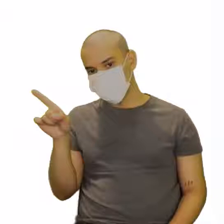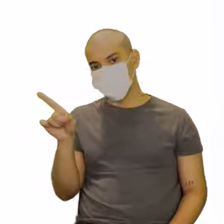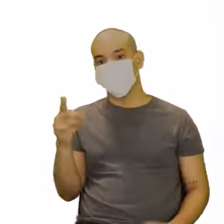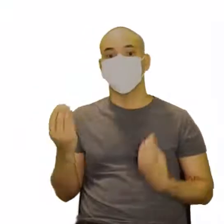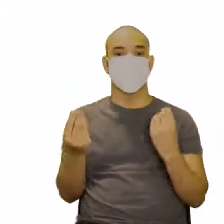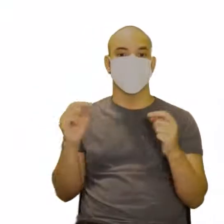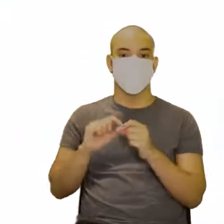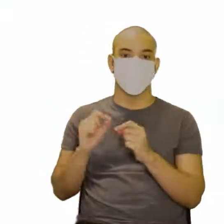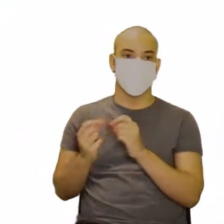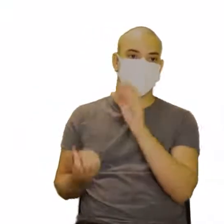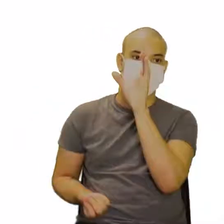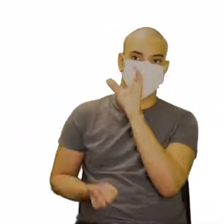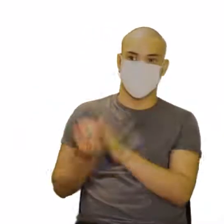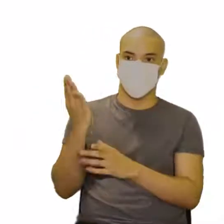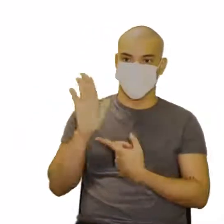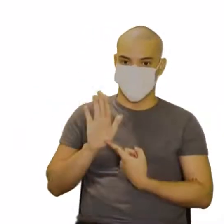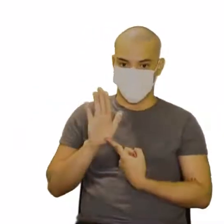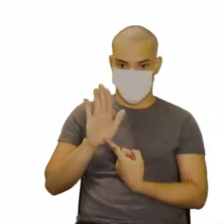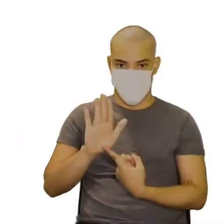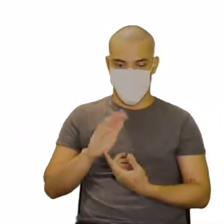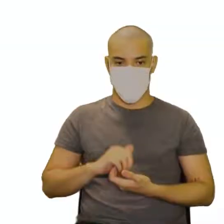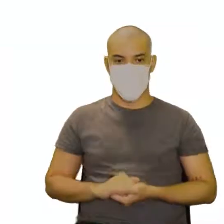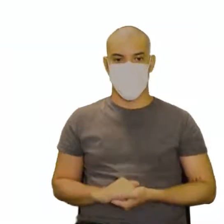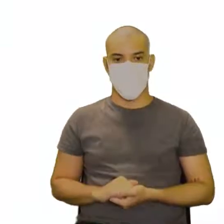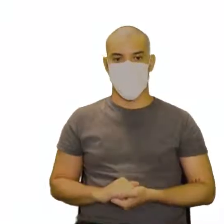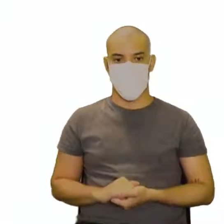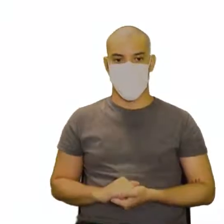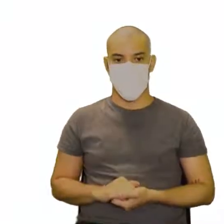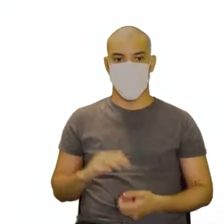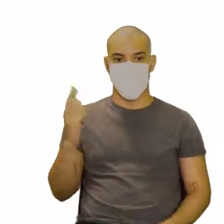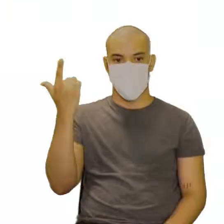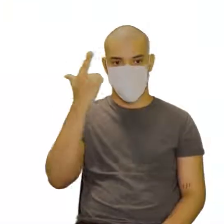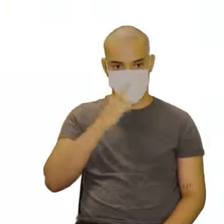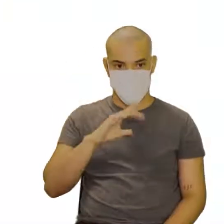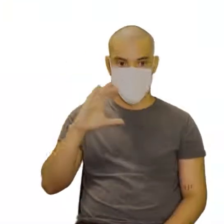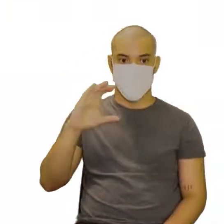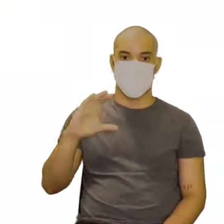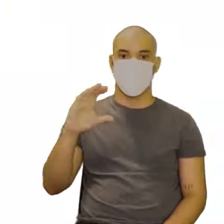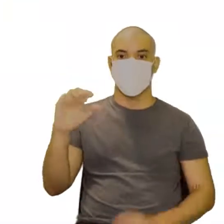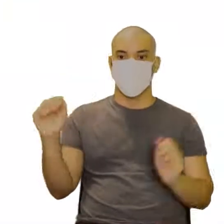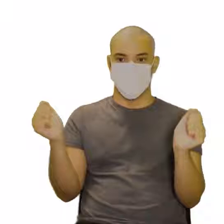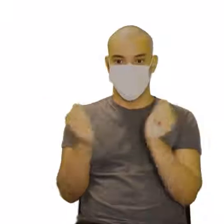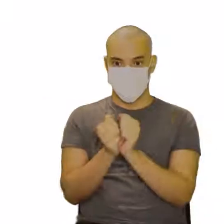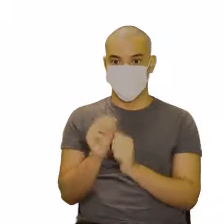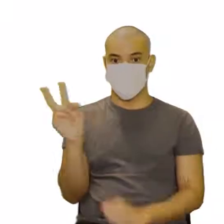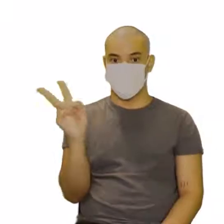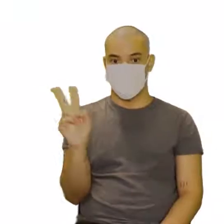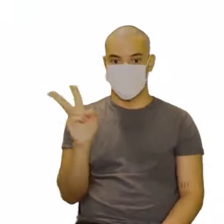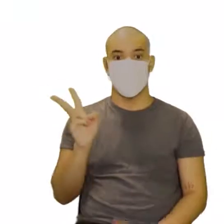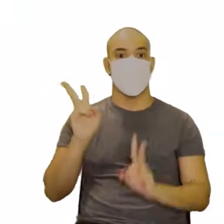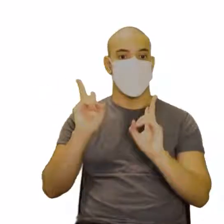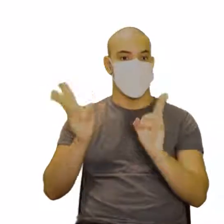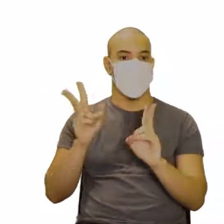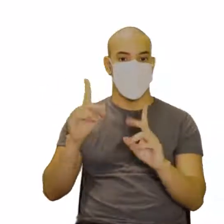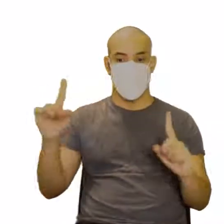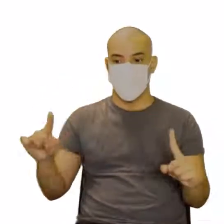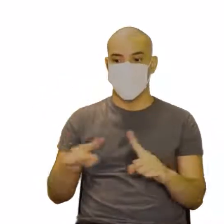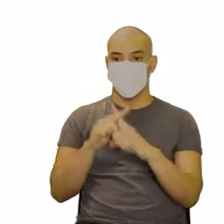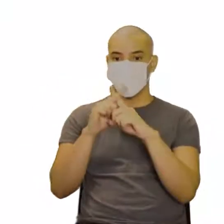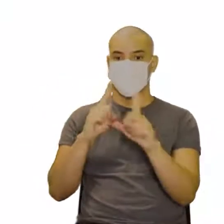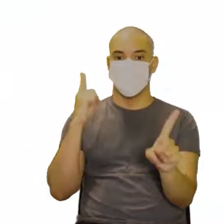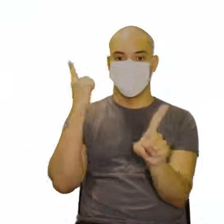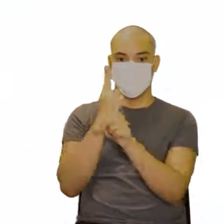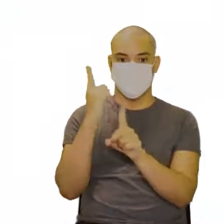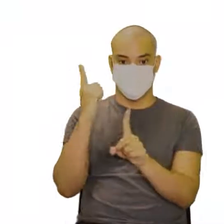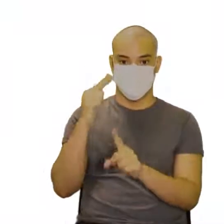aqui? Tá aqui. Olha só. Eu pego a capacitância e a voltagem é a mesma, multiplico e